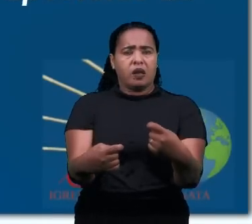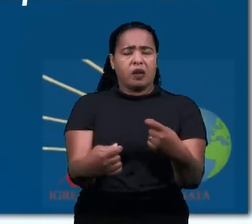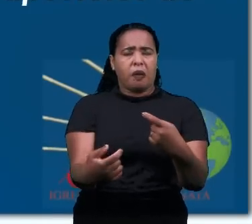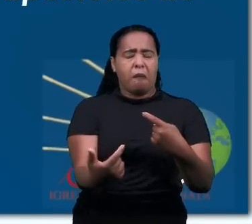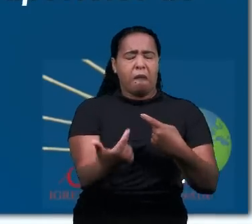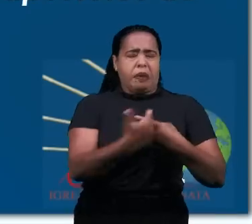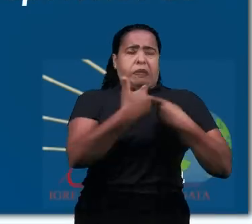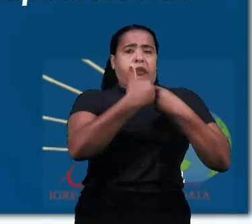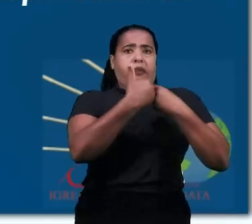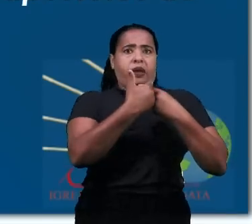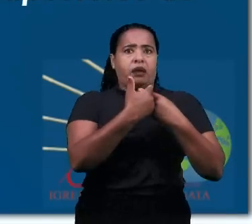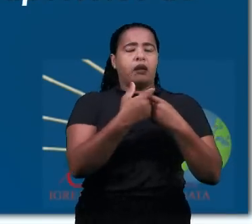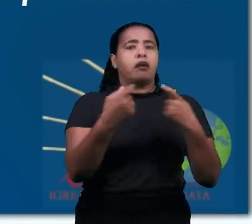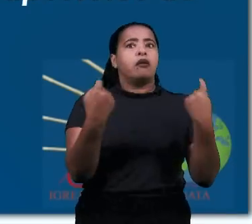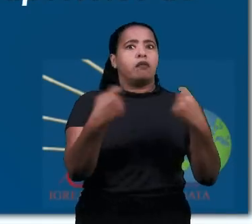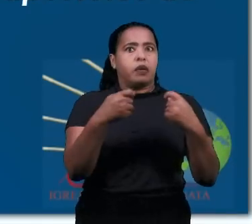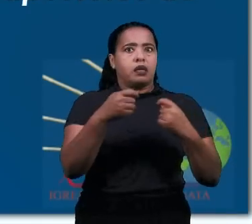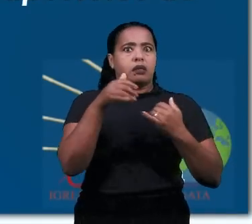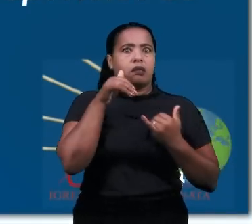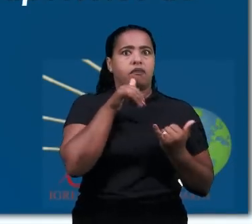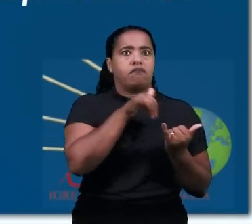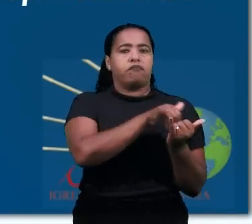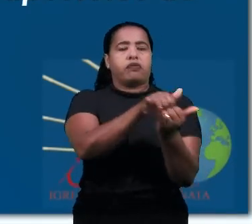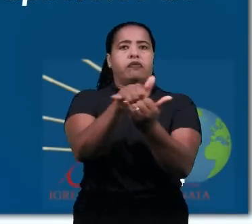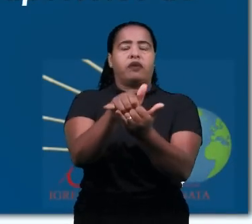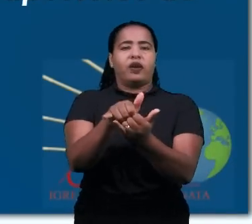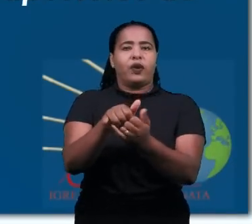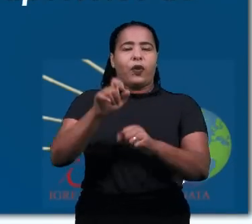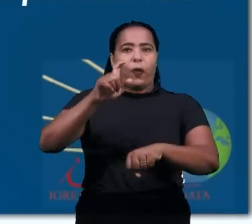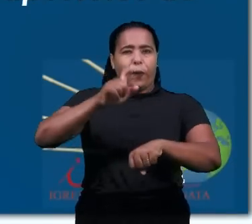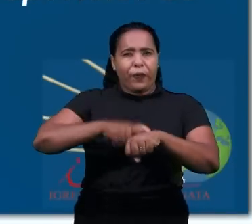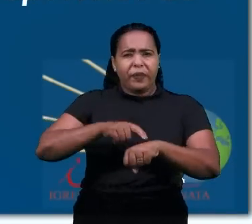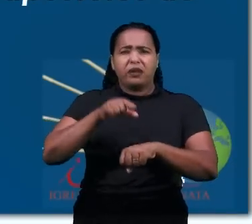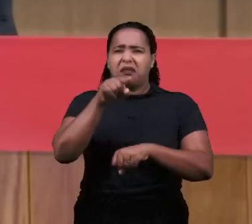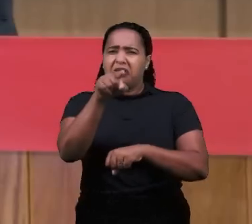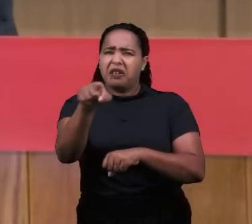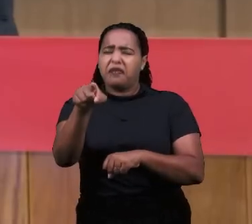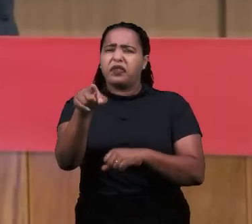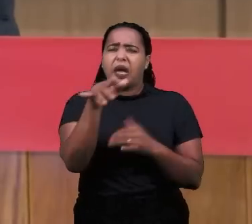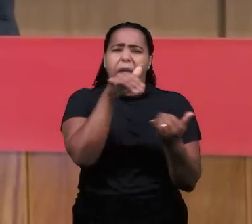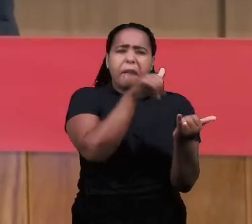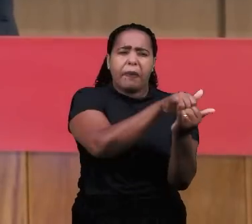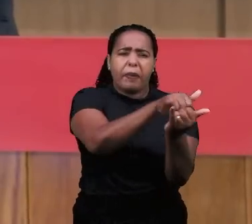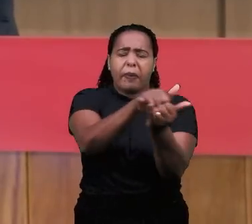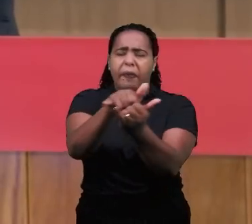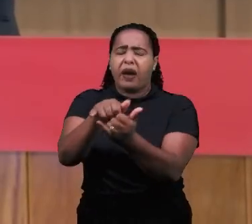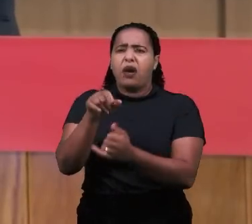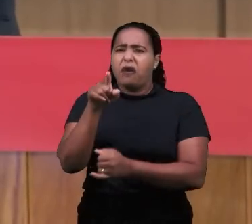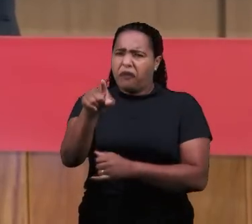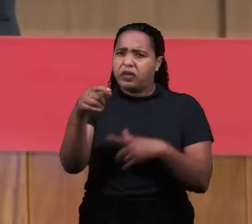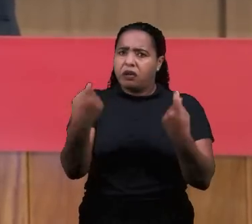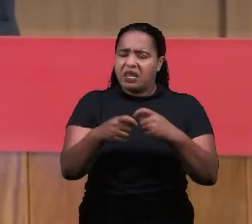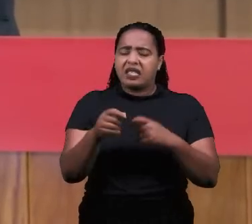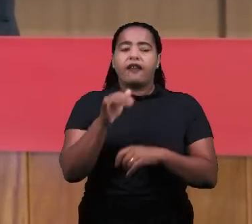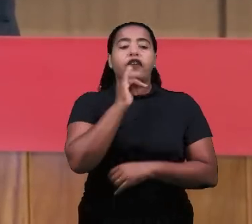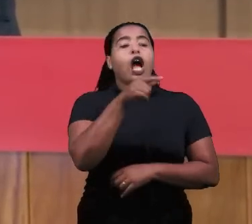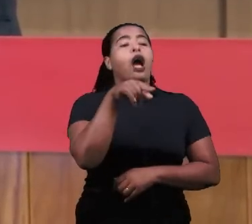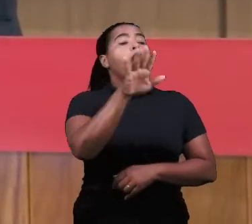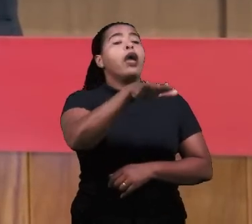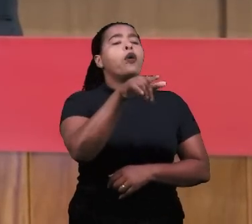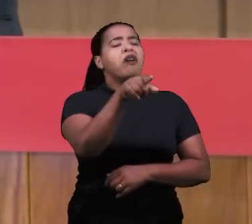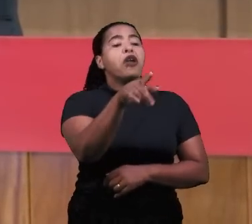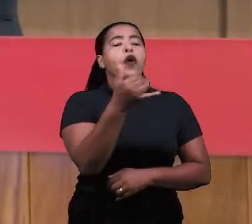perdoar. Quando você perdoa alguém, você não precisa sair dizendo para ninguém, nem para a pessoa que você